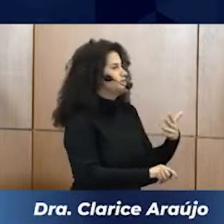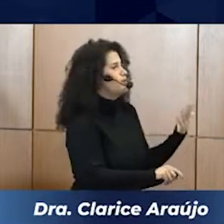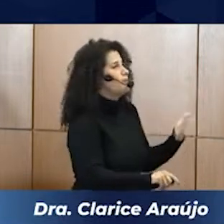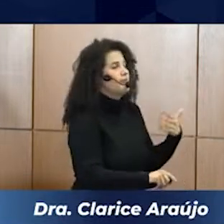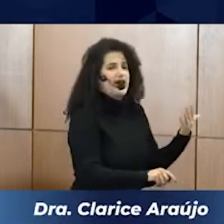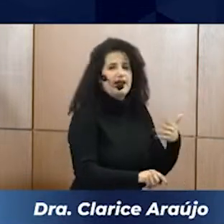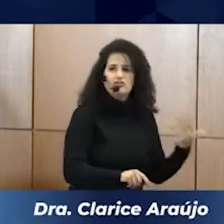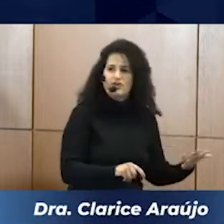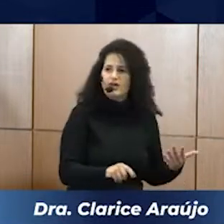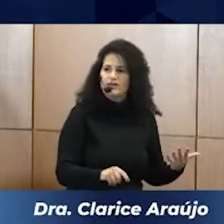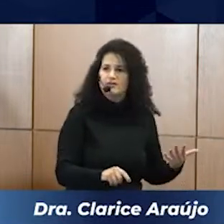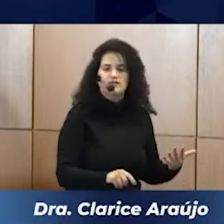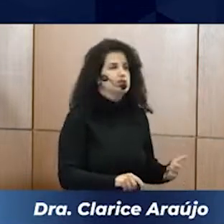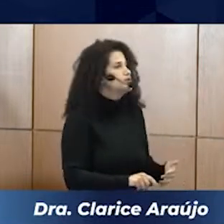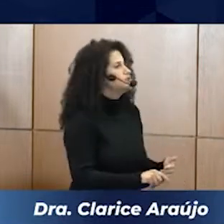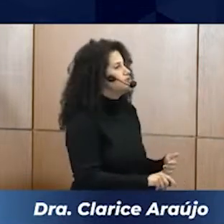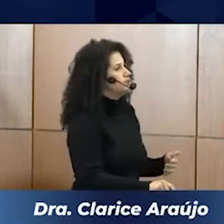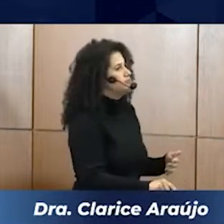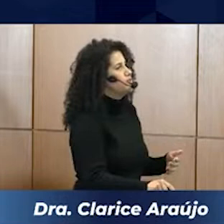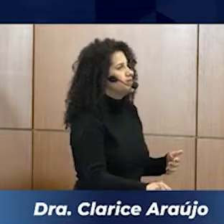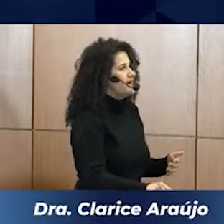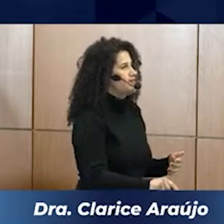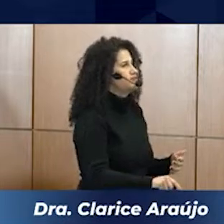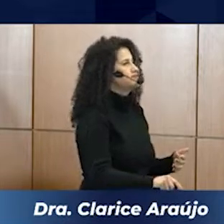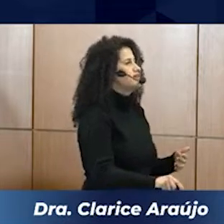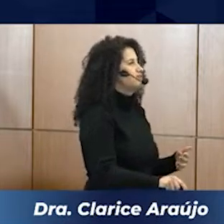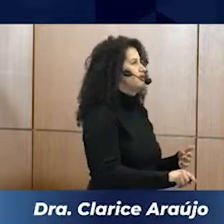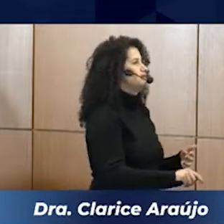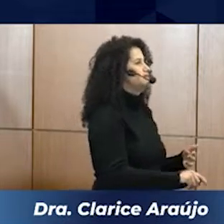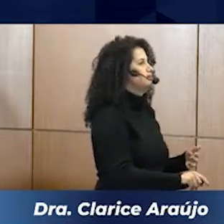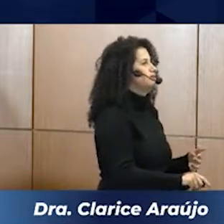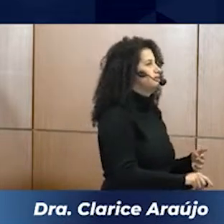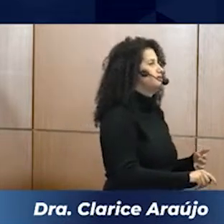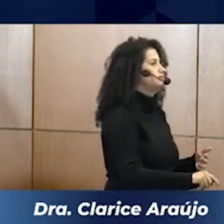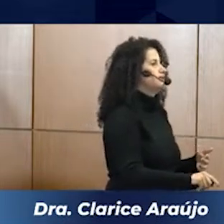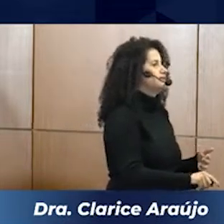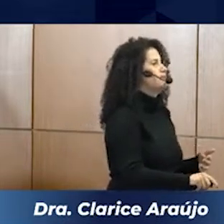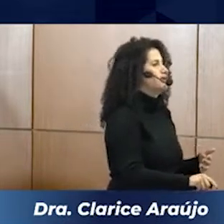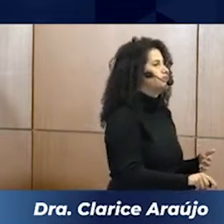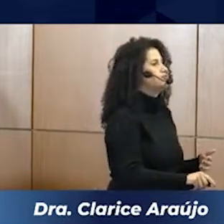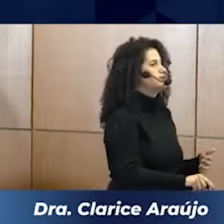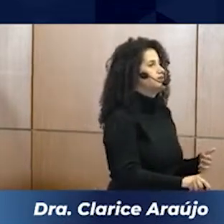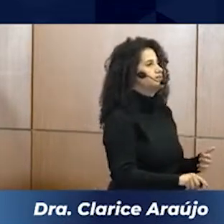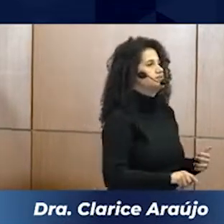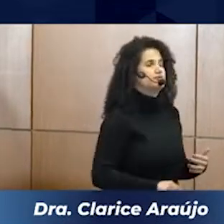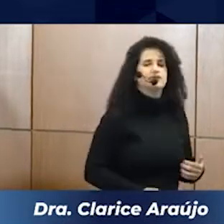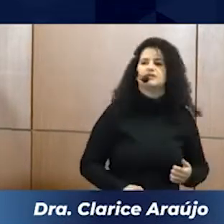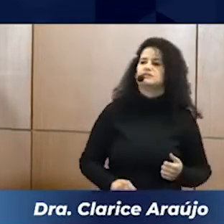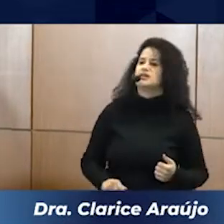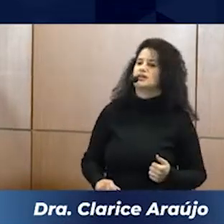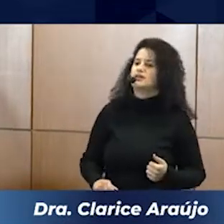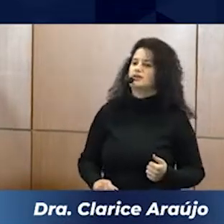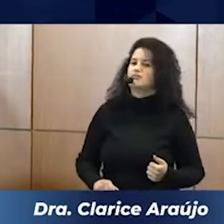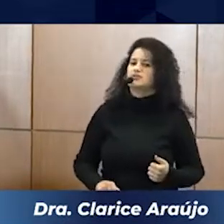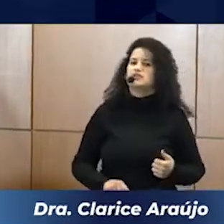alguma revisão prática sobre abordagens, a avaliação e o tratamento de crianças com TDC, fazendo